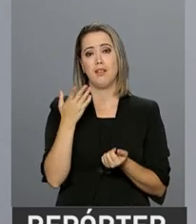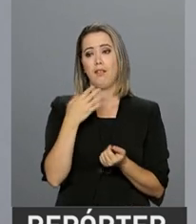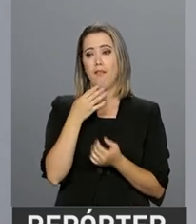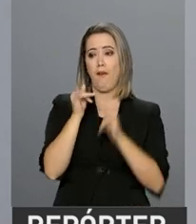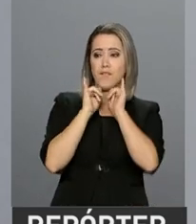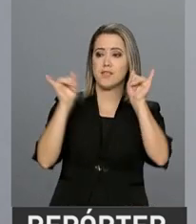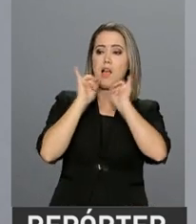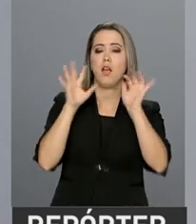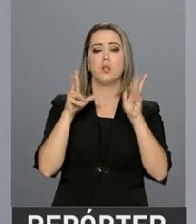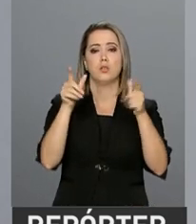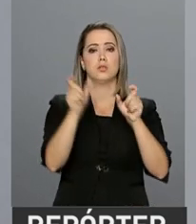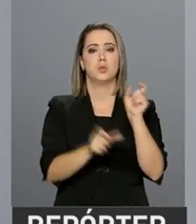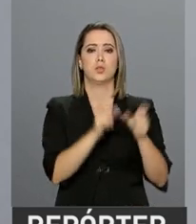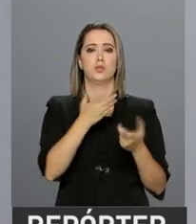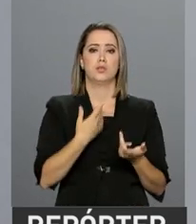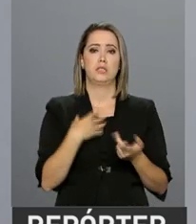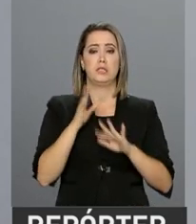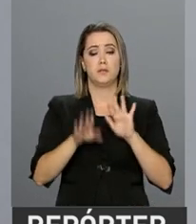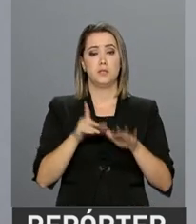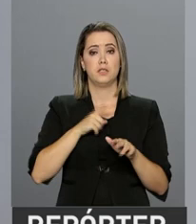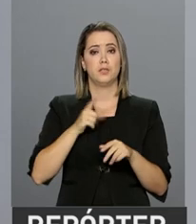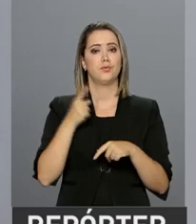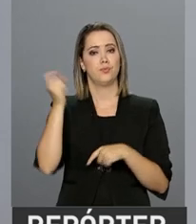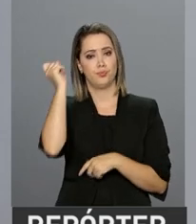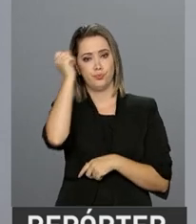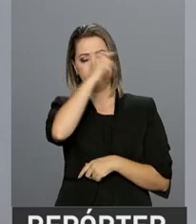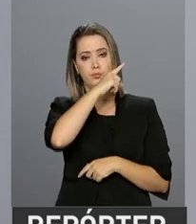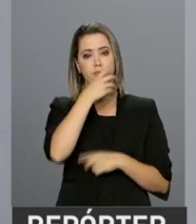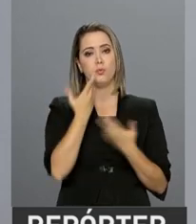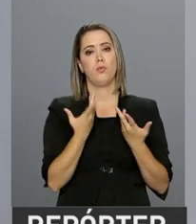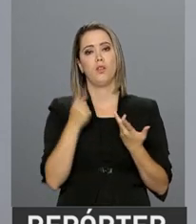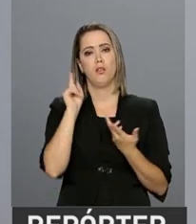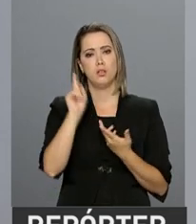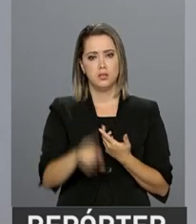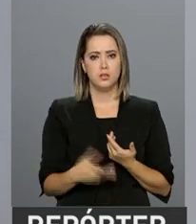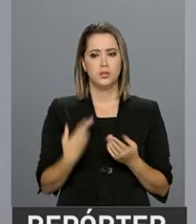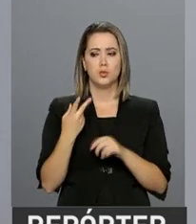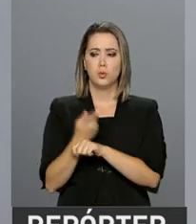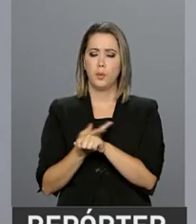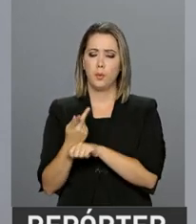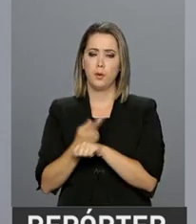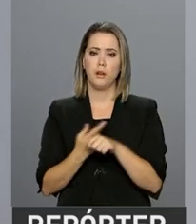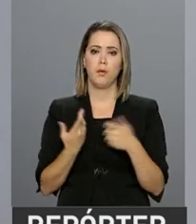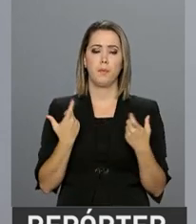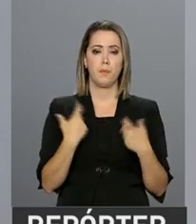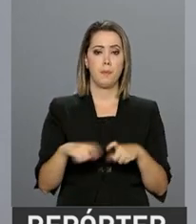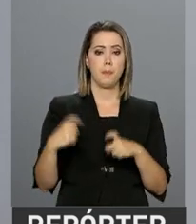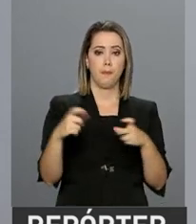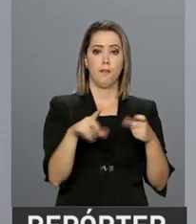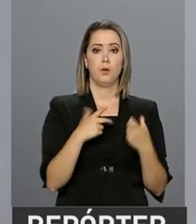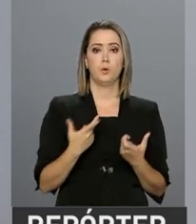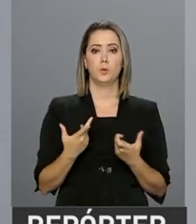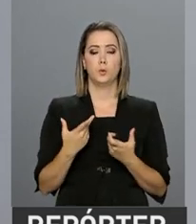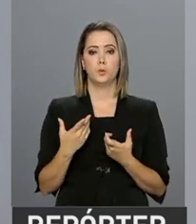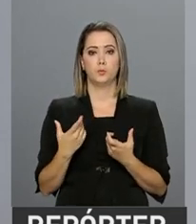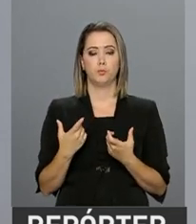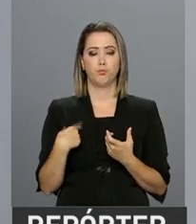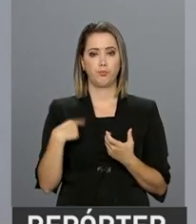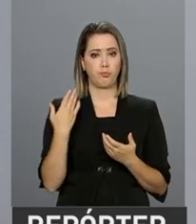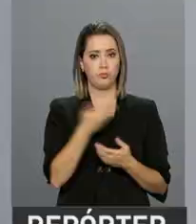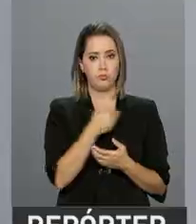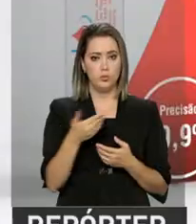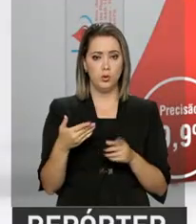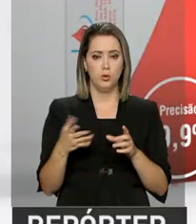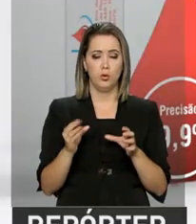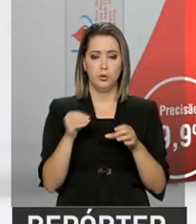confidencialidade pessoas que têm dificuldade mesmo de buscar eh eh o serviço público paraa realização